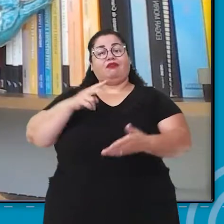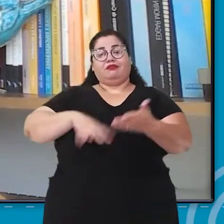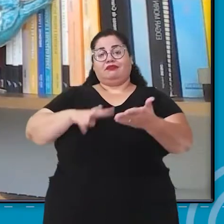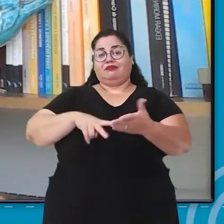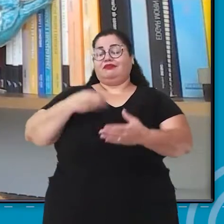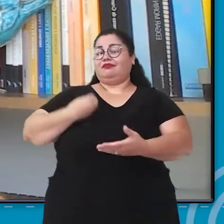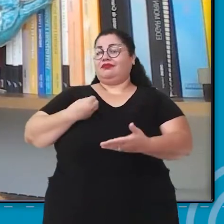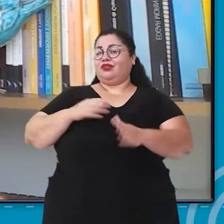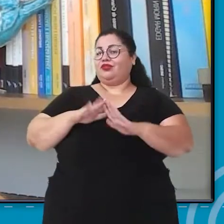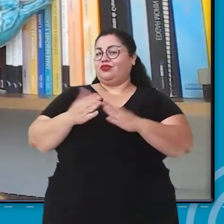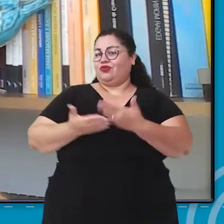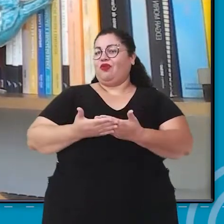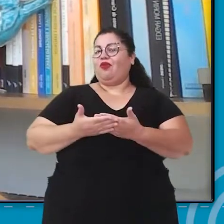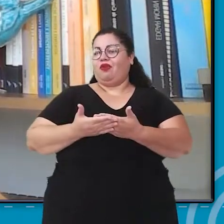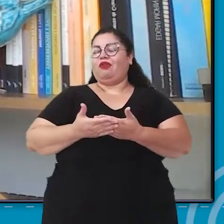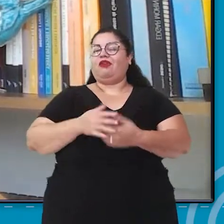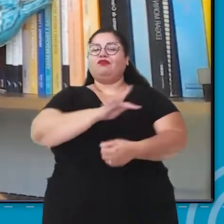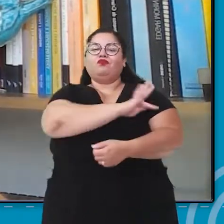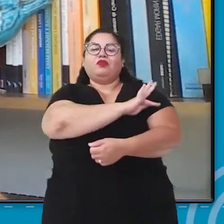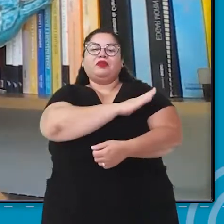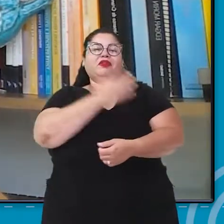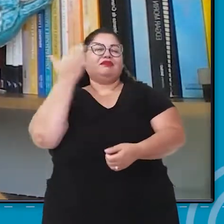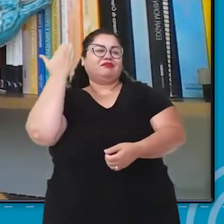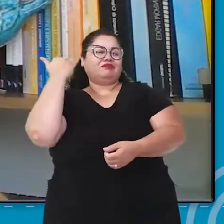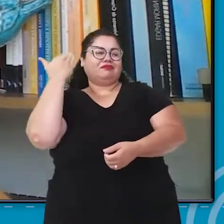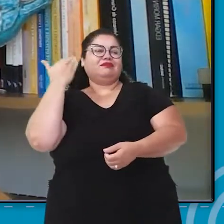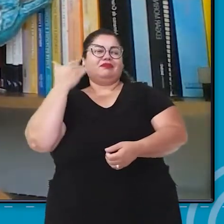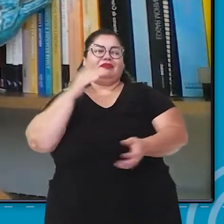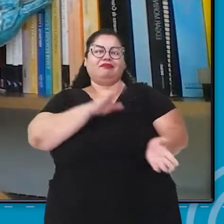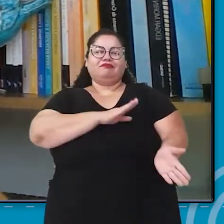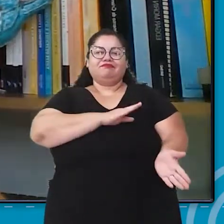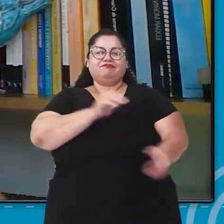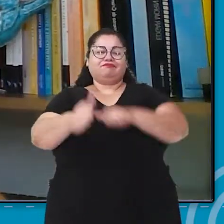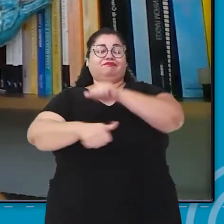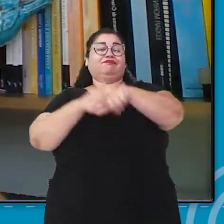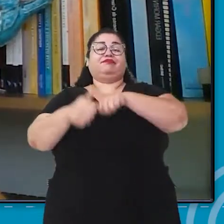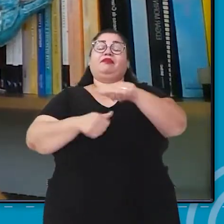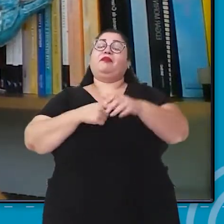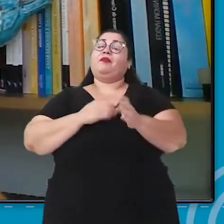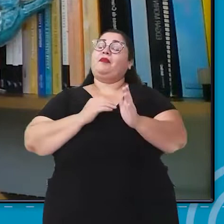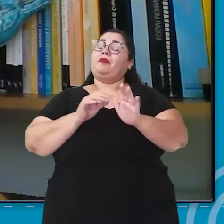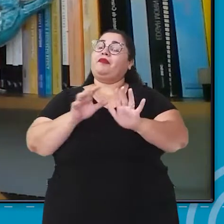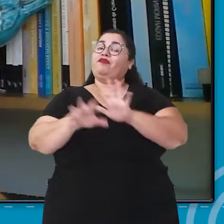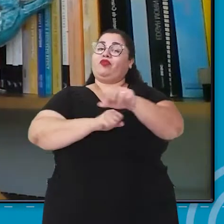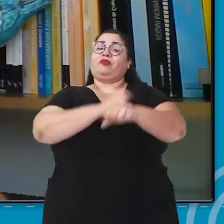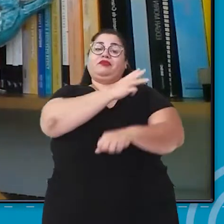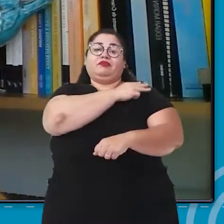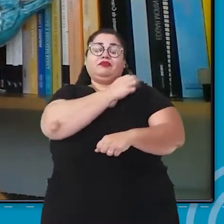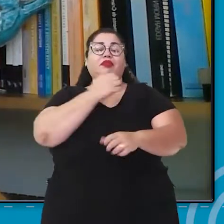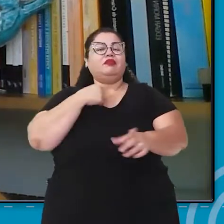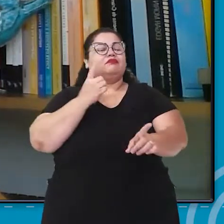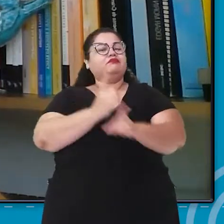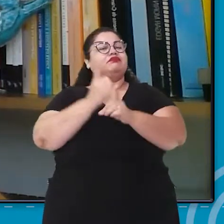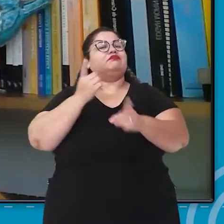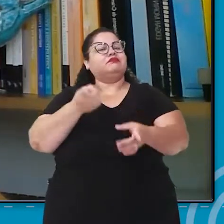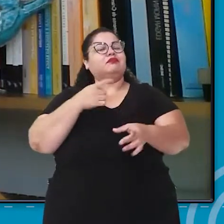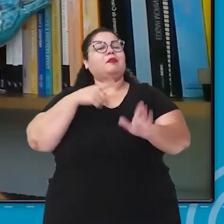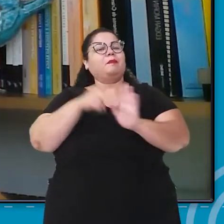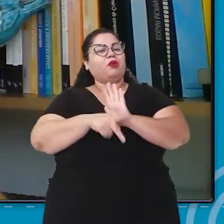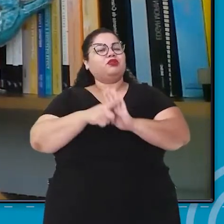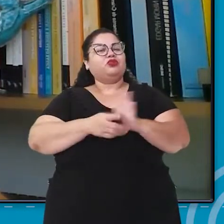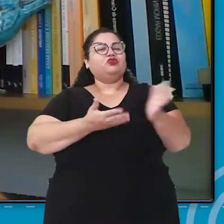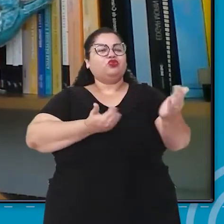minha escola, né, ainda no ensino fundamental, na virada para o ensino médio, e descobri um projeto